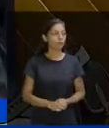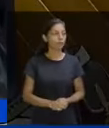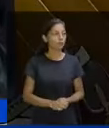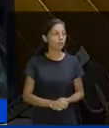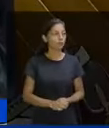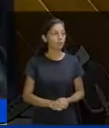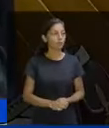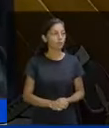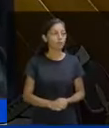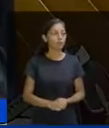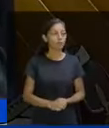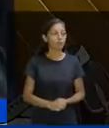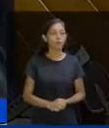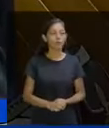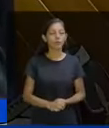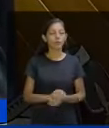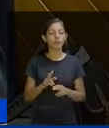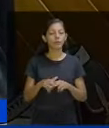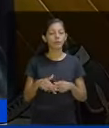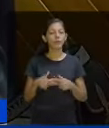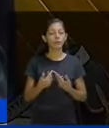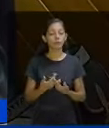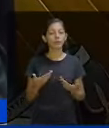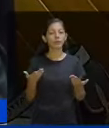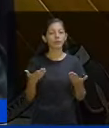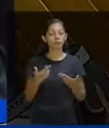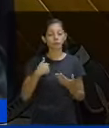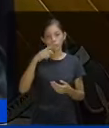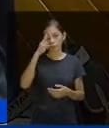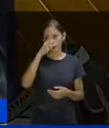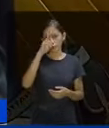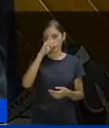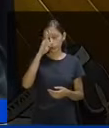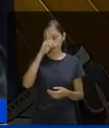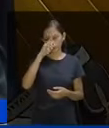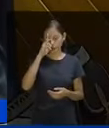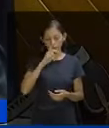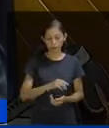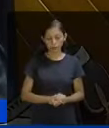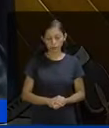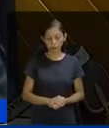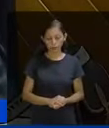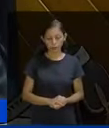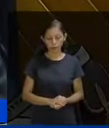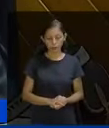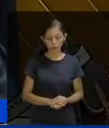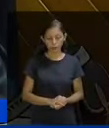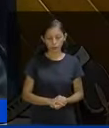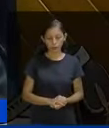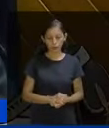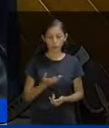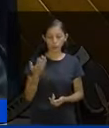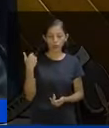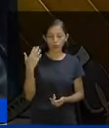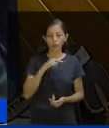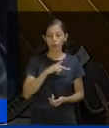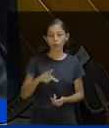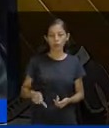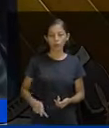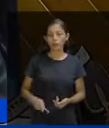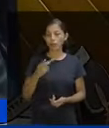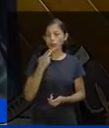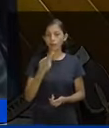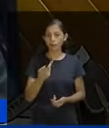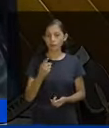Nesse aspecto, trago à lembrança a fala do excelentíssimo presidente deste egrégio Tribunal Regional Eleitoral,